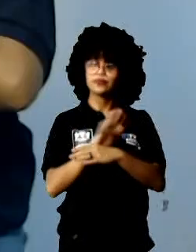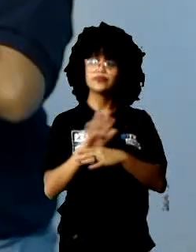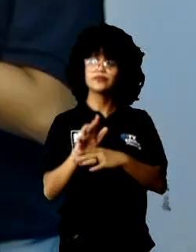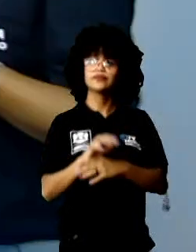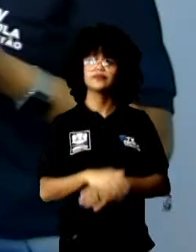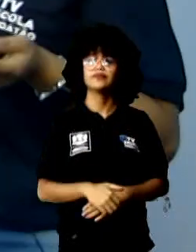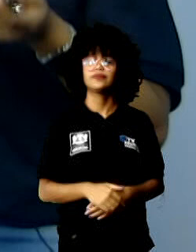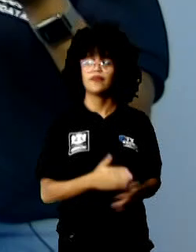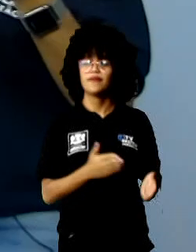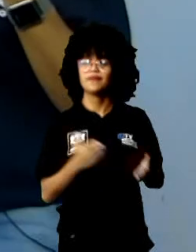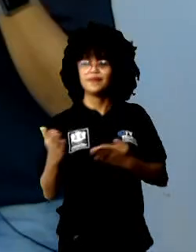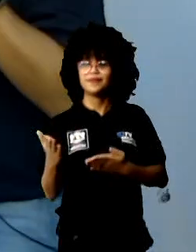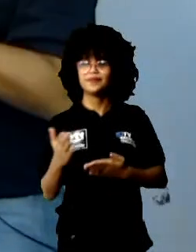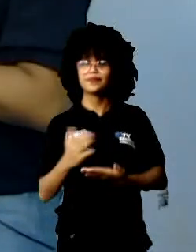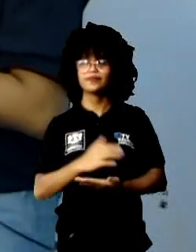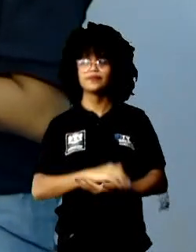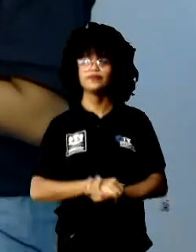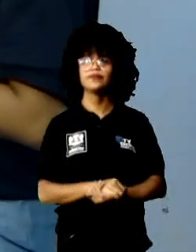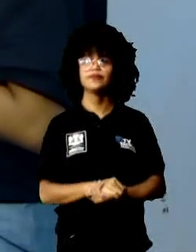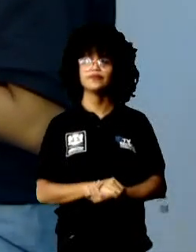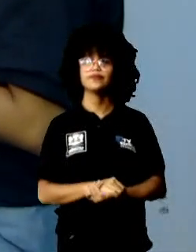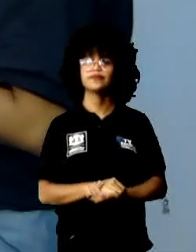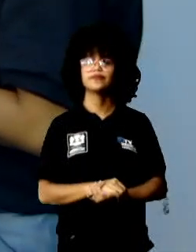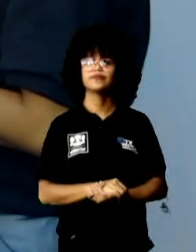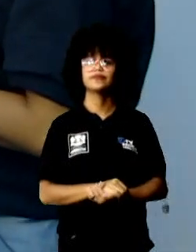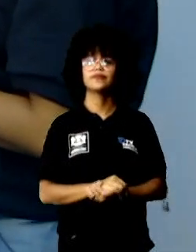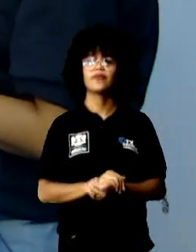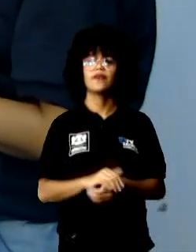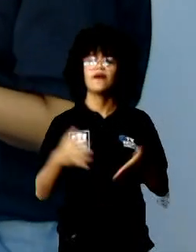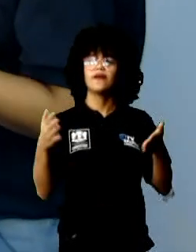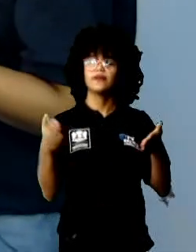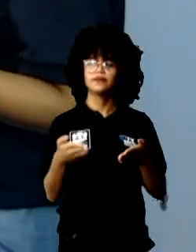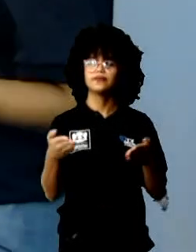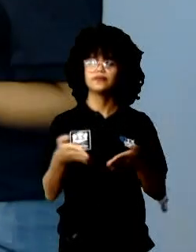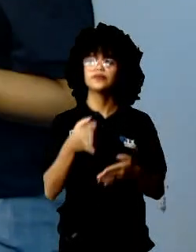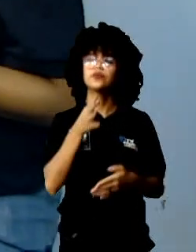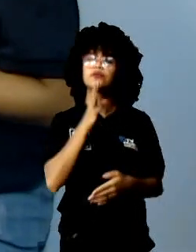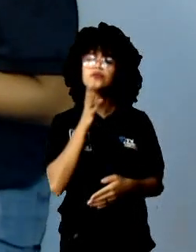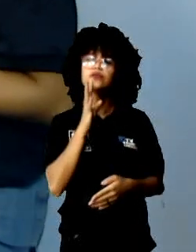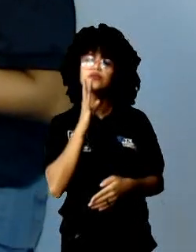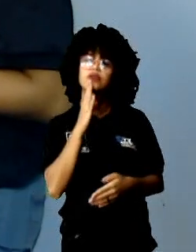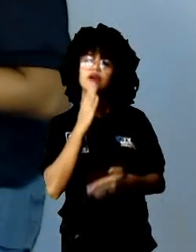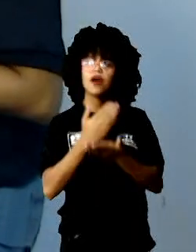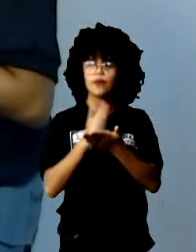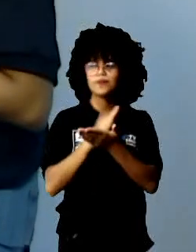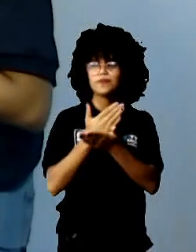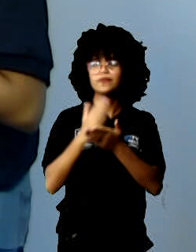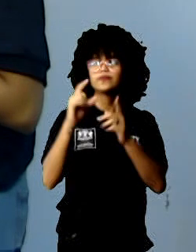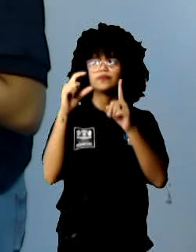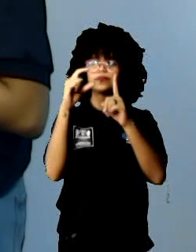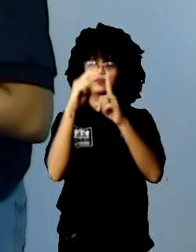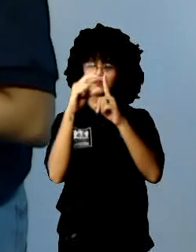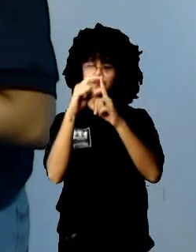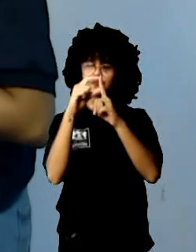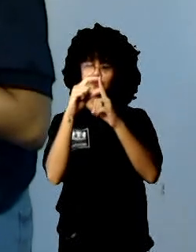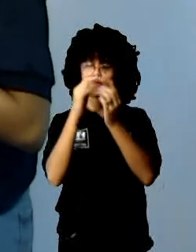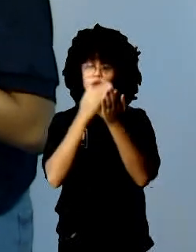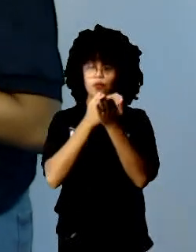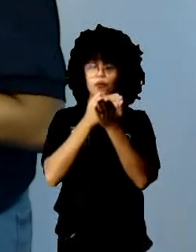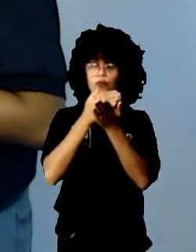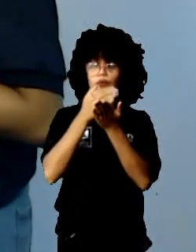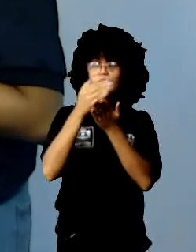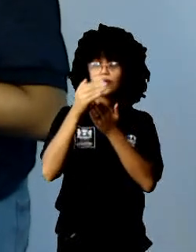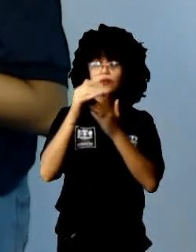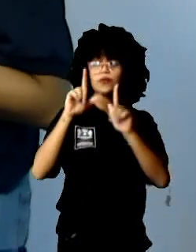vamos lá agora vamos conhecer algumas palavras que se iniciam